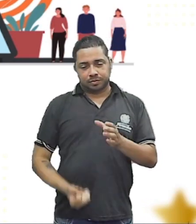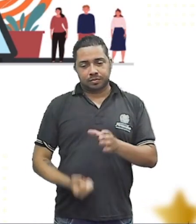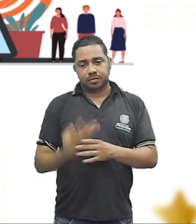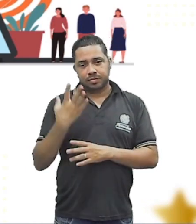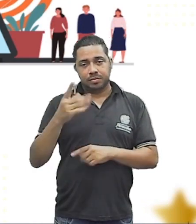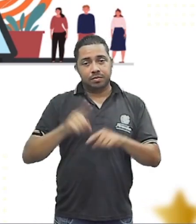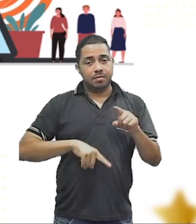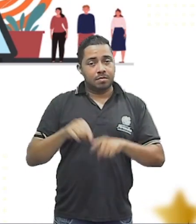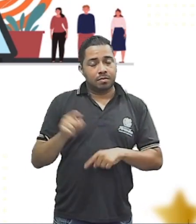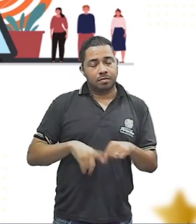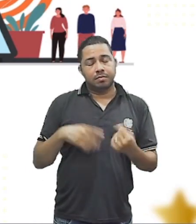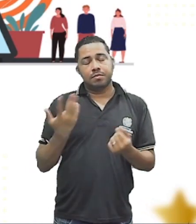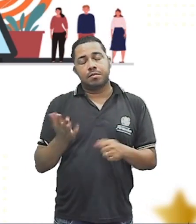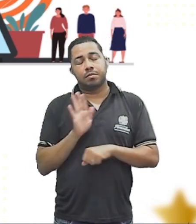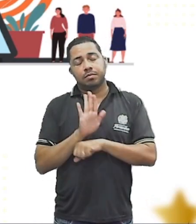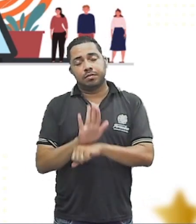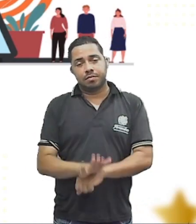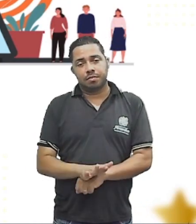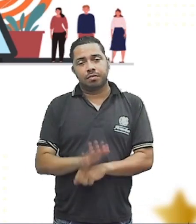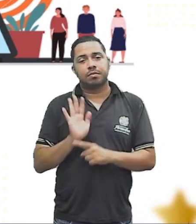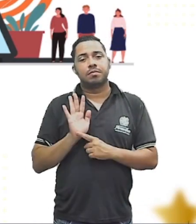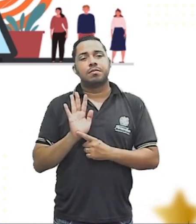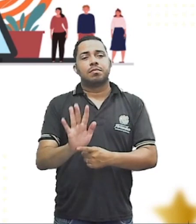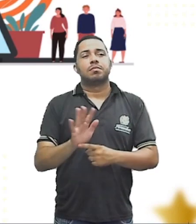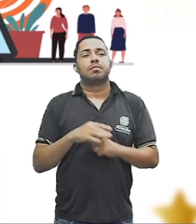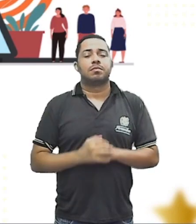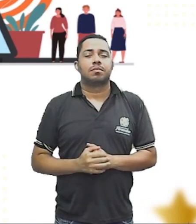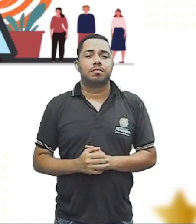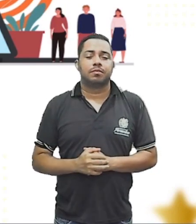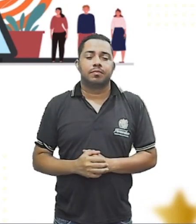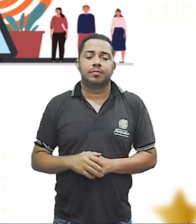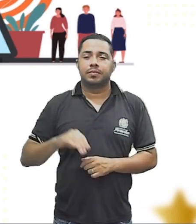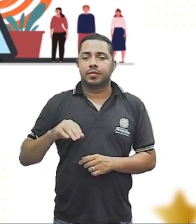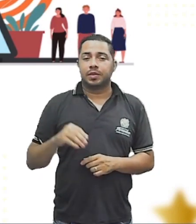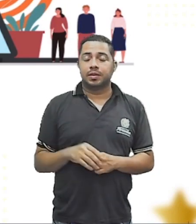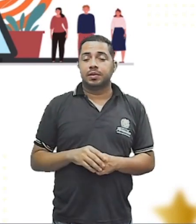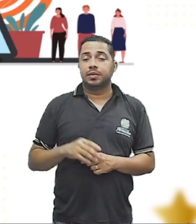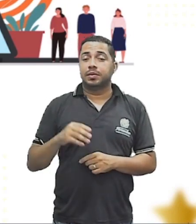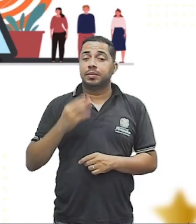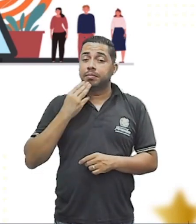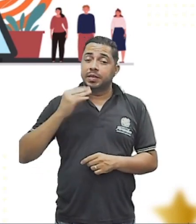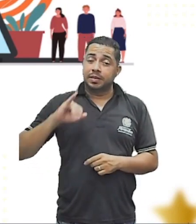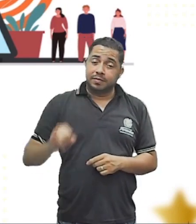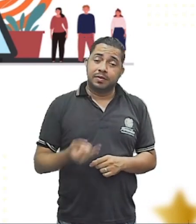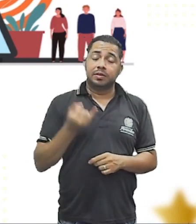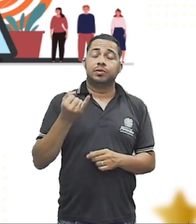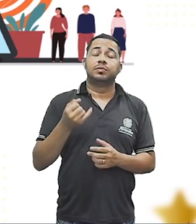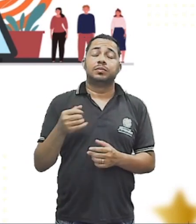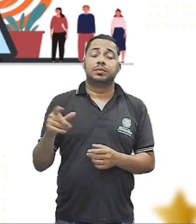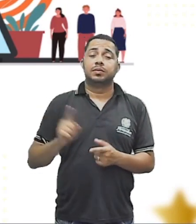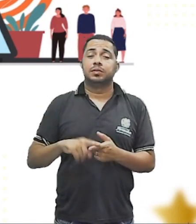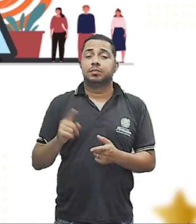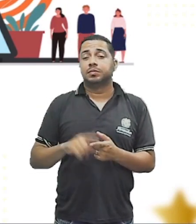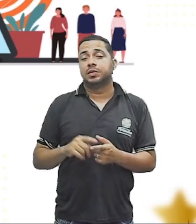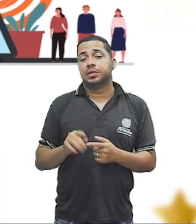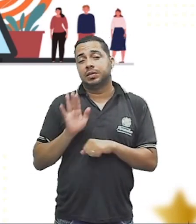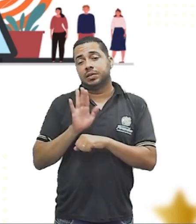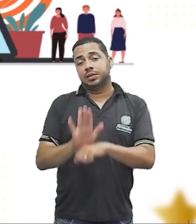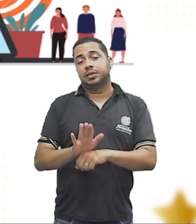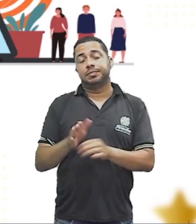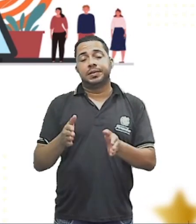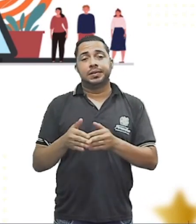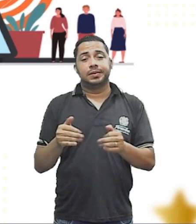produtos ou serviços que mostrem benefícios e soluções naquele atendimento daquela